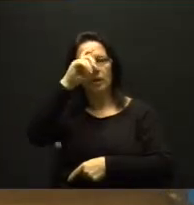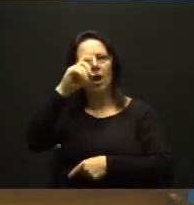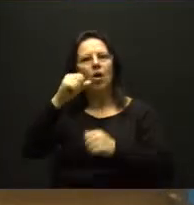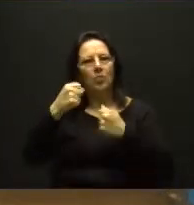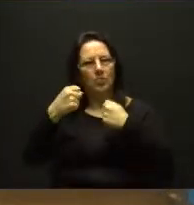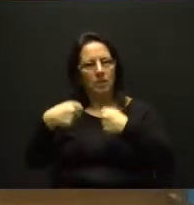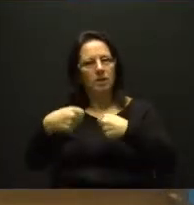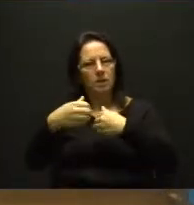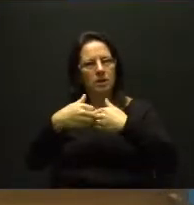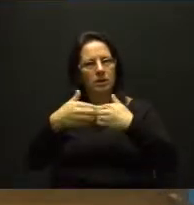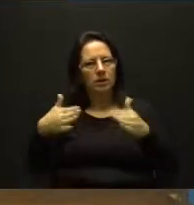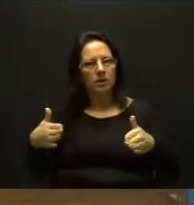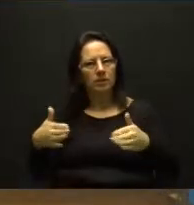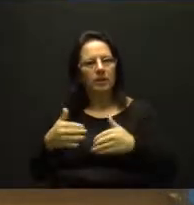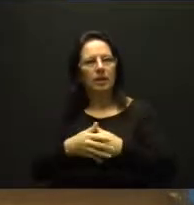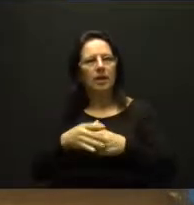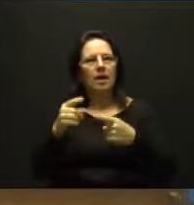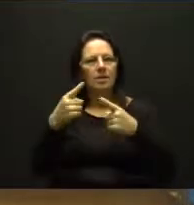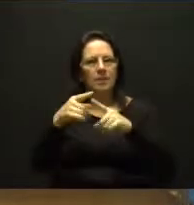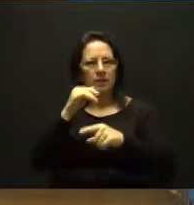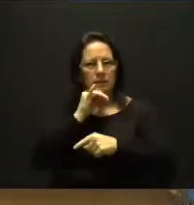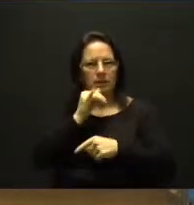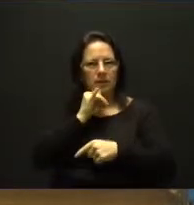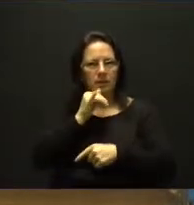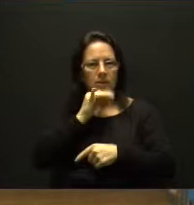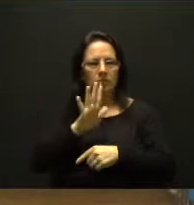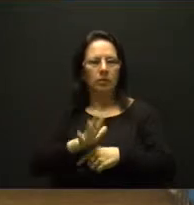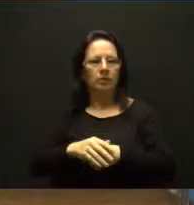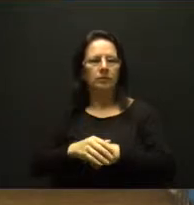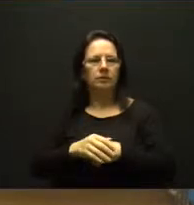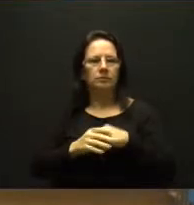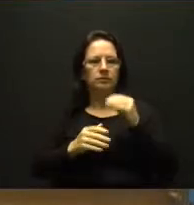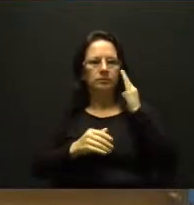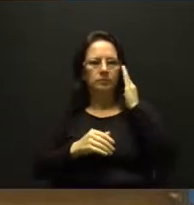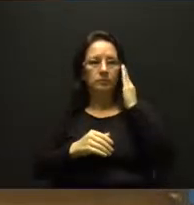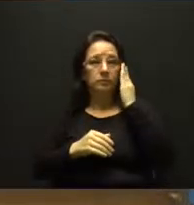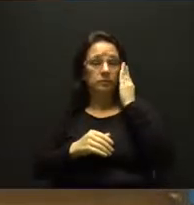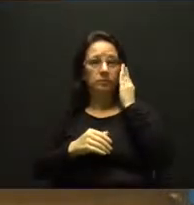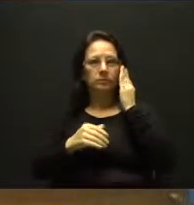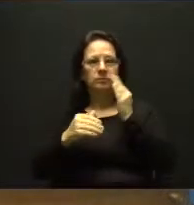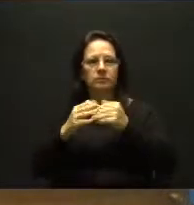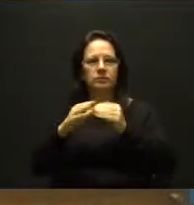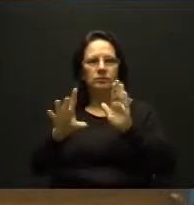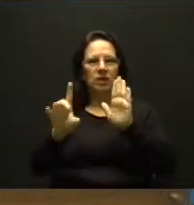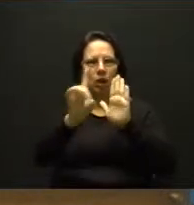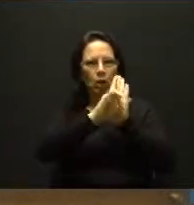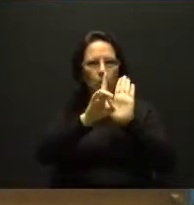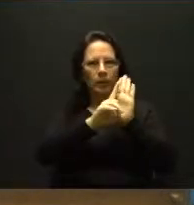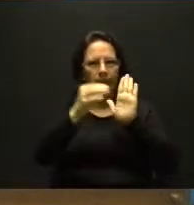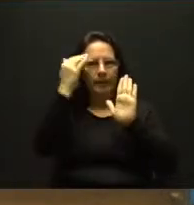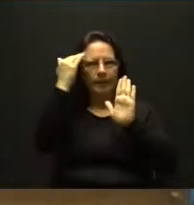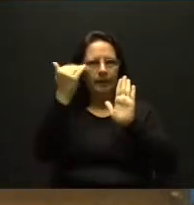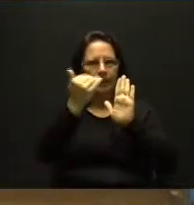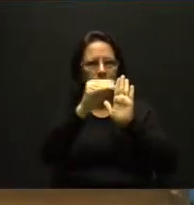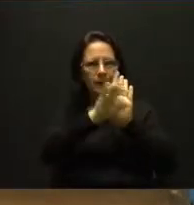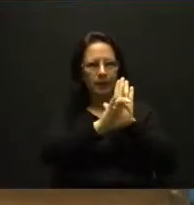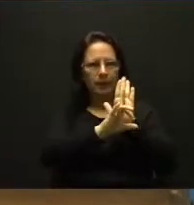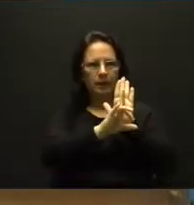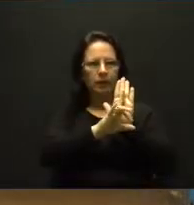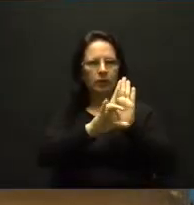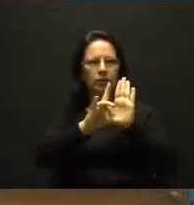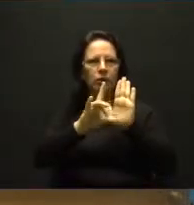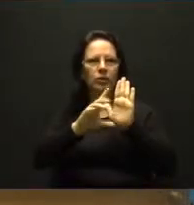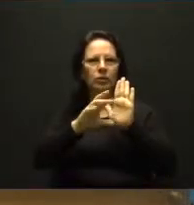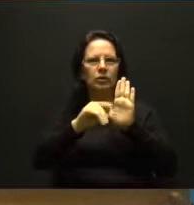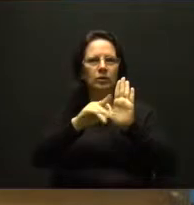reaberto mas por exemplo baixar uma portaria 1 decretos-lei que qualificava a zona